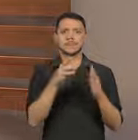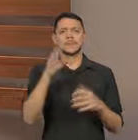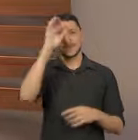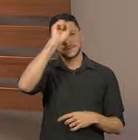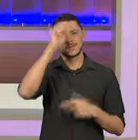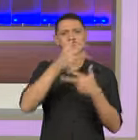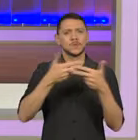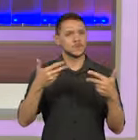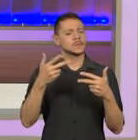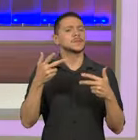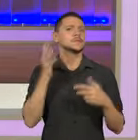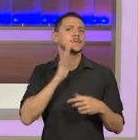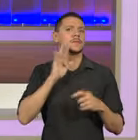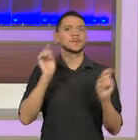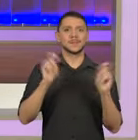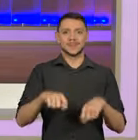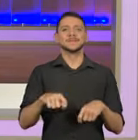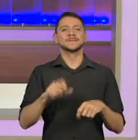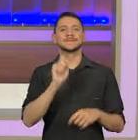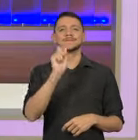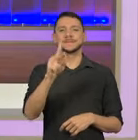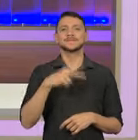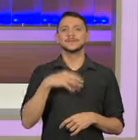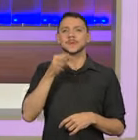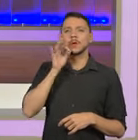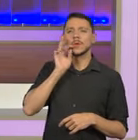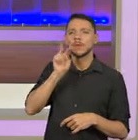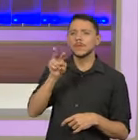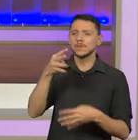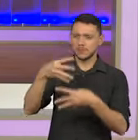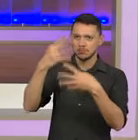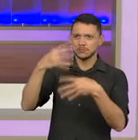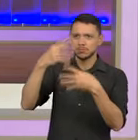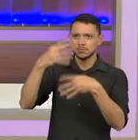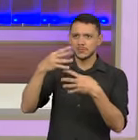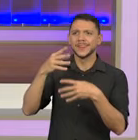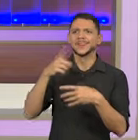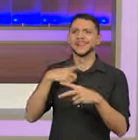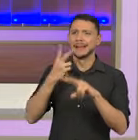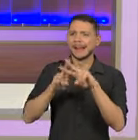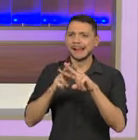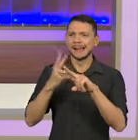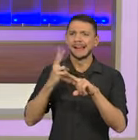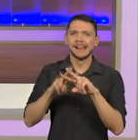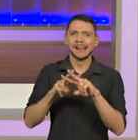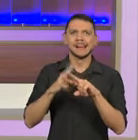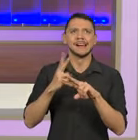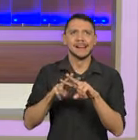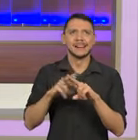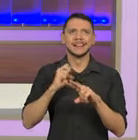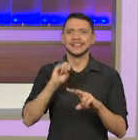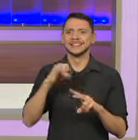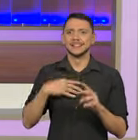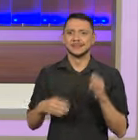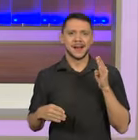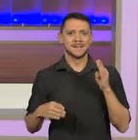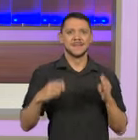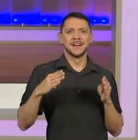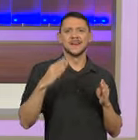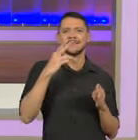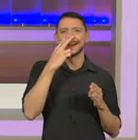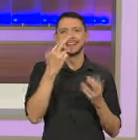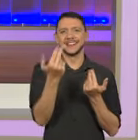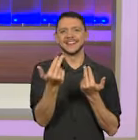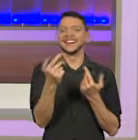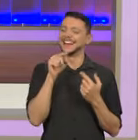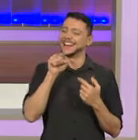legal. Beleza? Deixa eu comentar o pessoal do chat. Quem está ali? Travando muito. Já começamos travando? E se eu fizer assim devagarzinho, como um robô? Aí se for